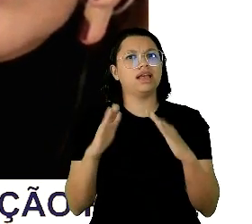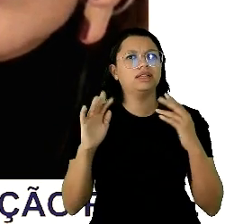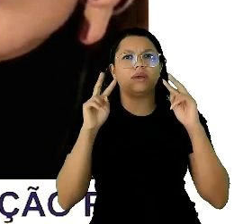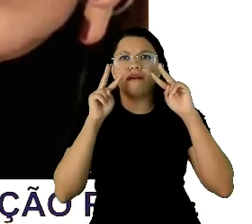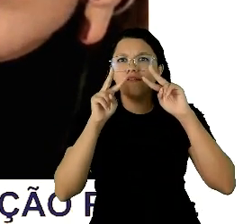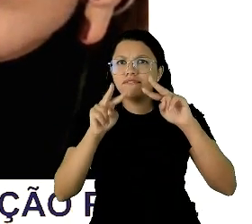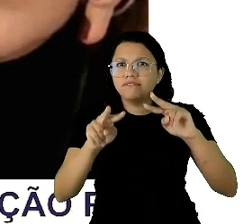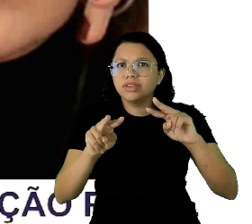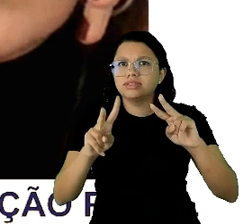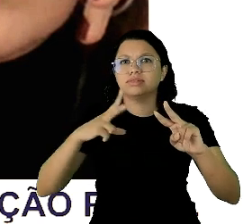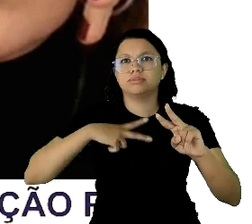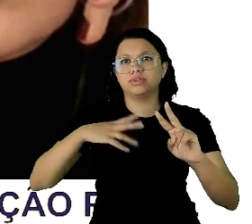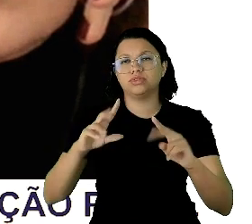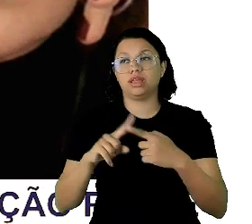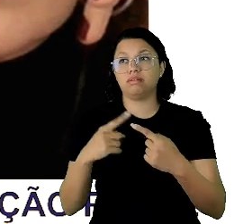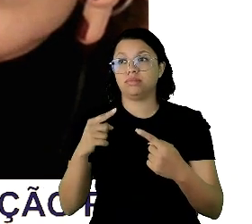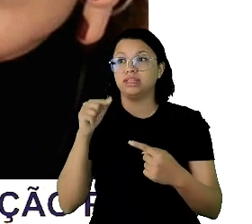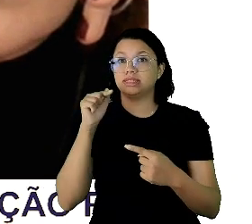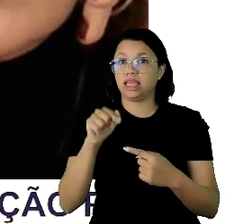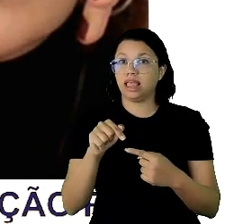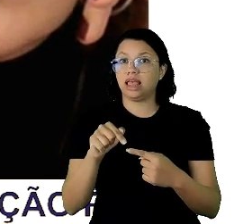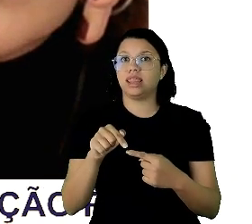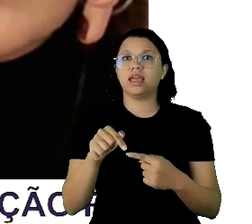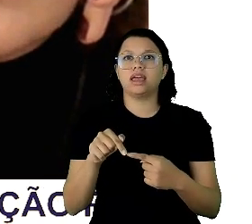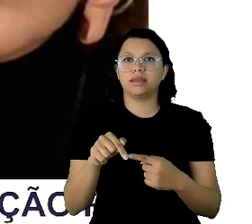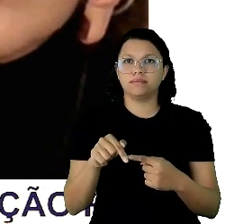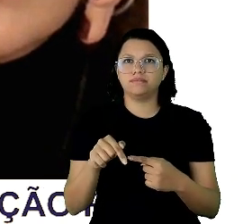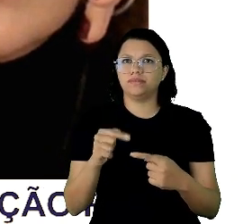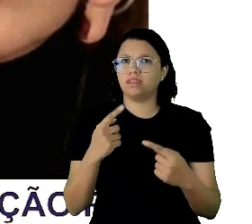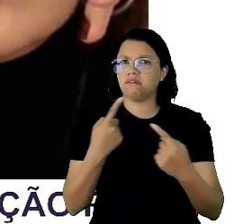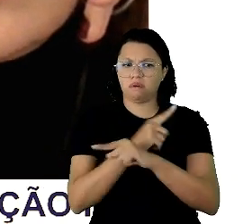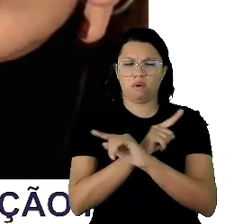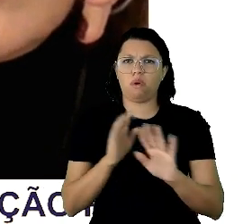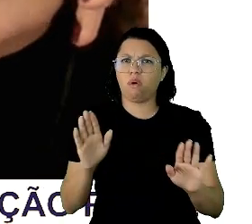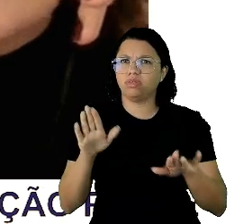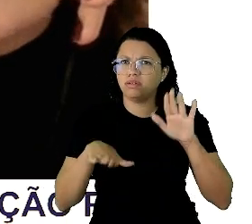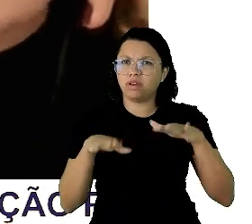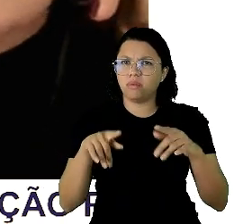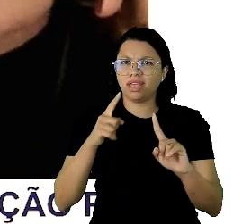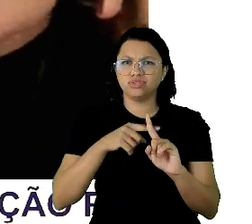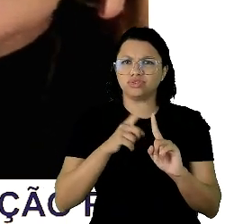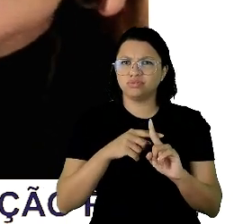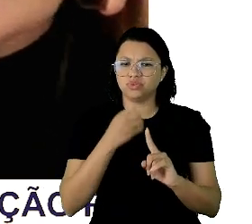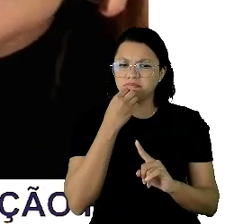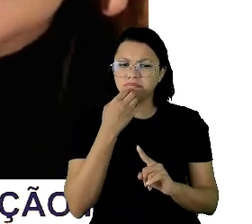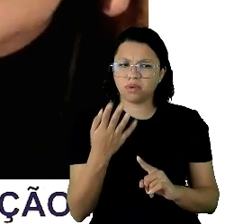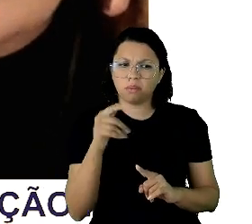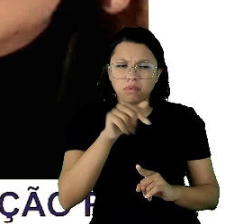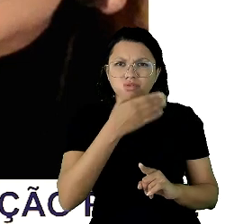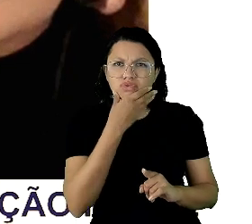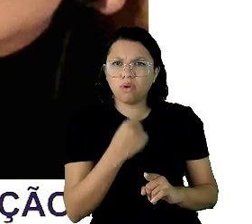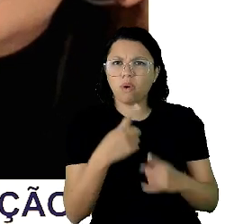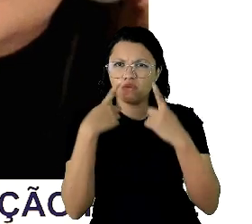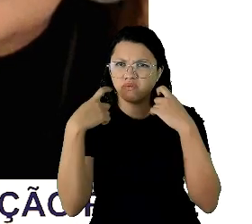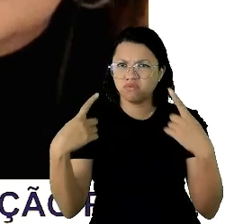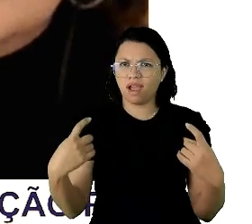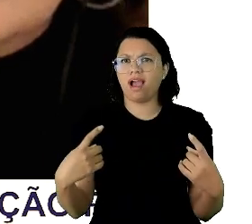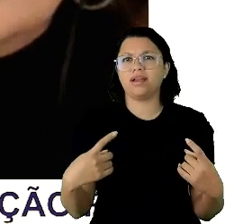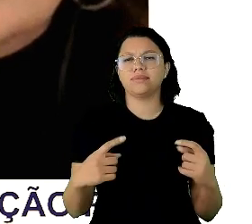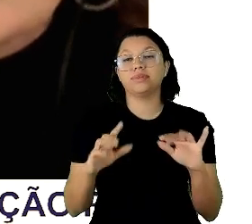é bastante radicalmente contra qualquer tipo de benefício. O que você pensa? E aí a pergunta sobre as